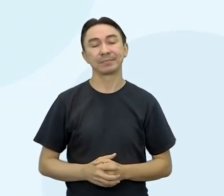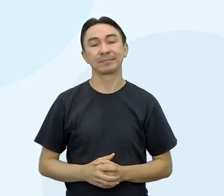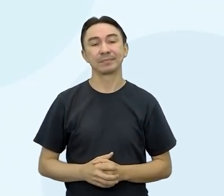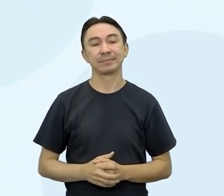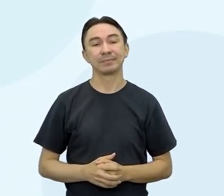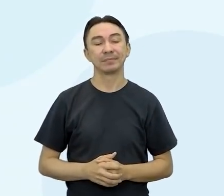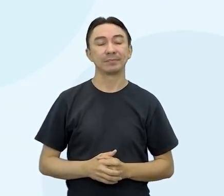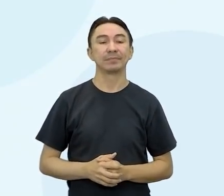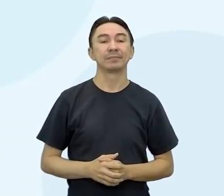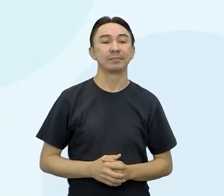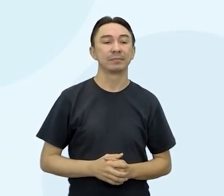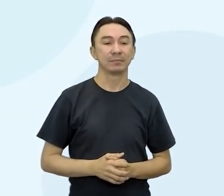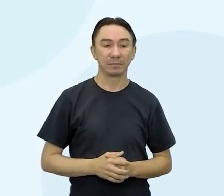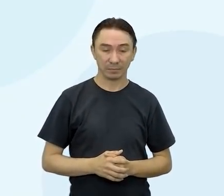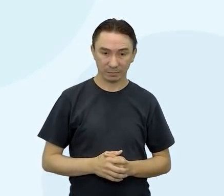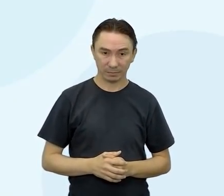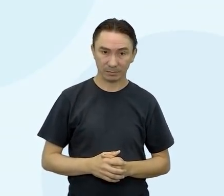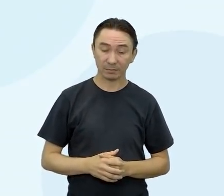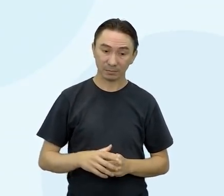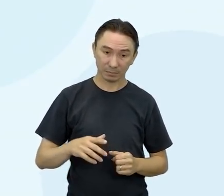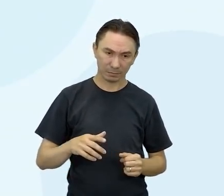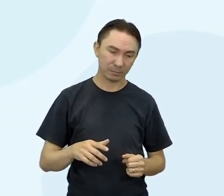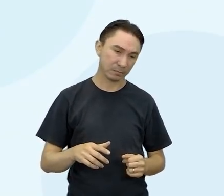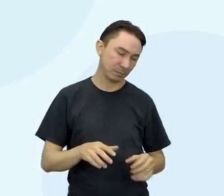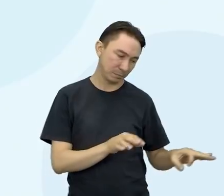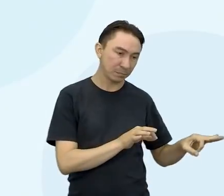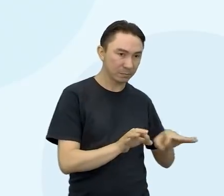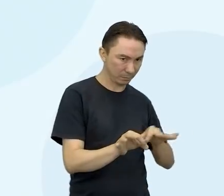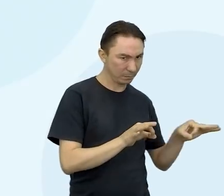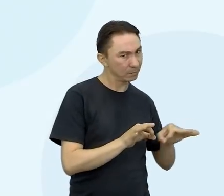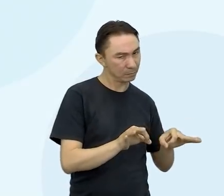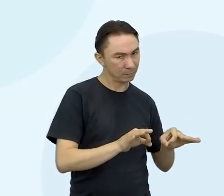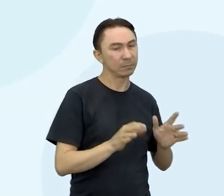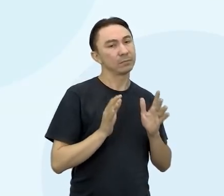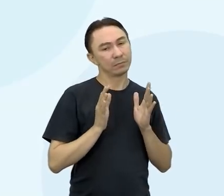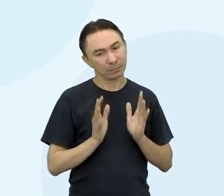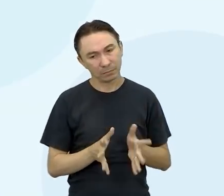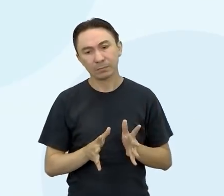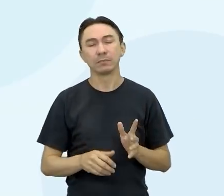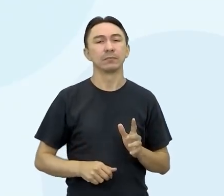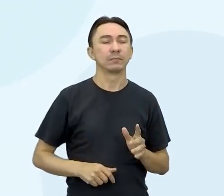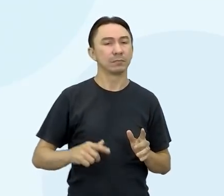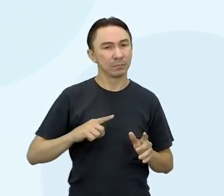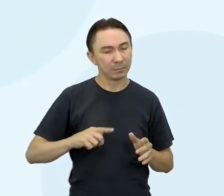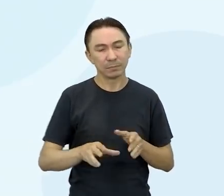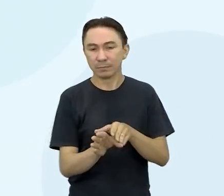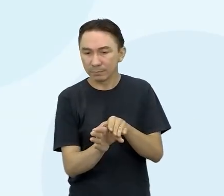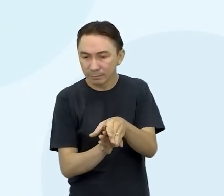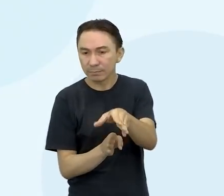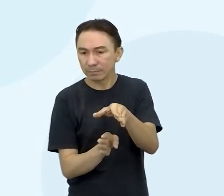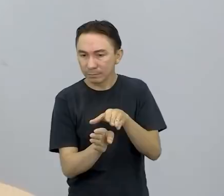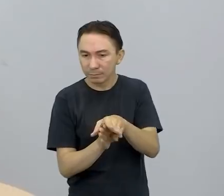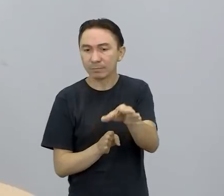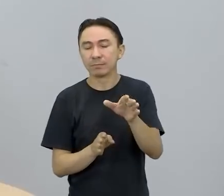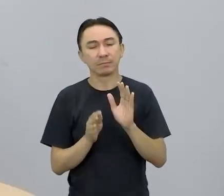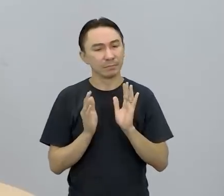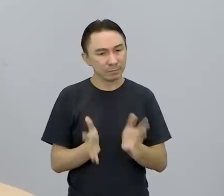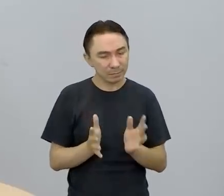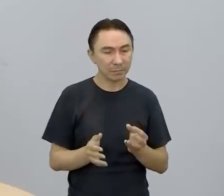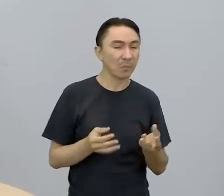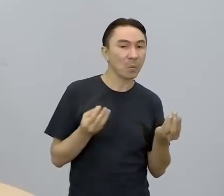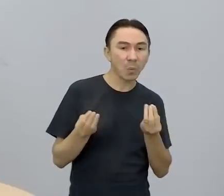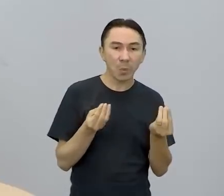certo, gente. No planejamento, vocês já tiveram algumas orientações, já viram algumas formas de